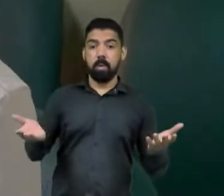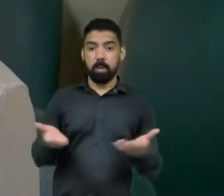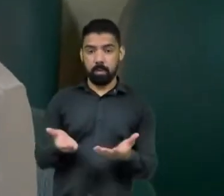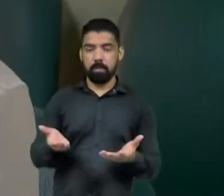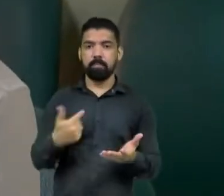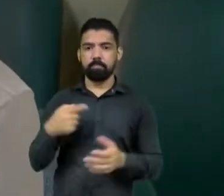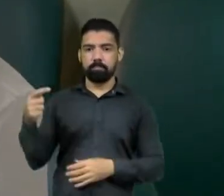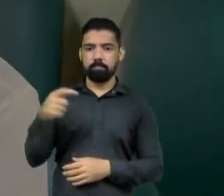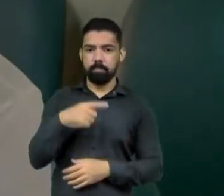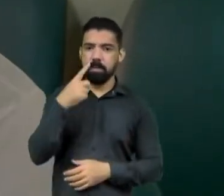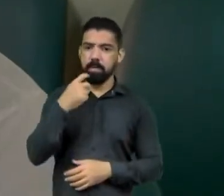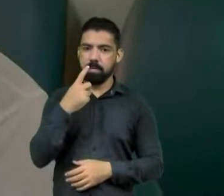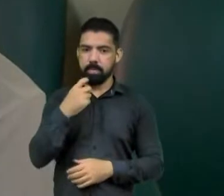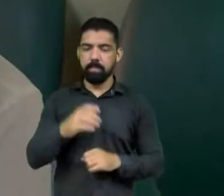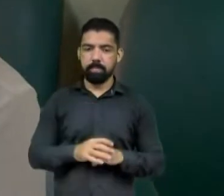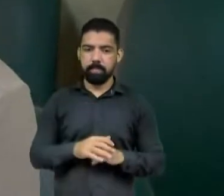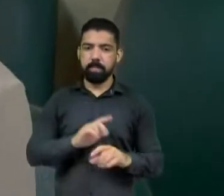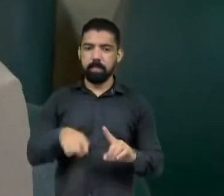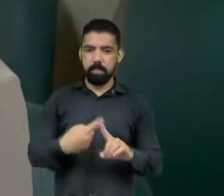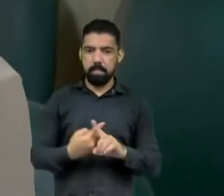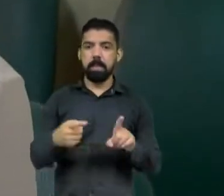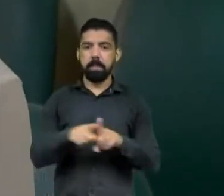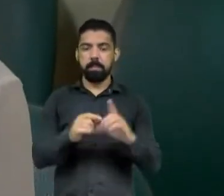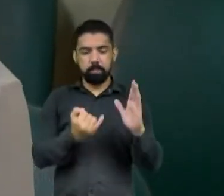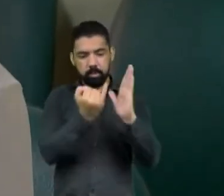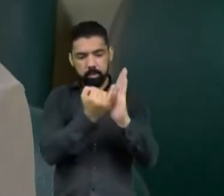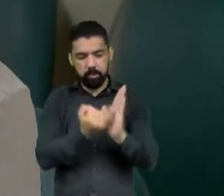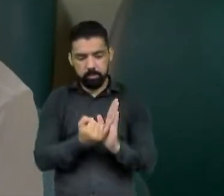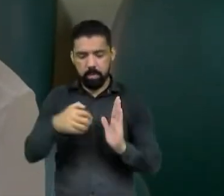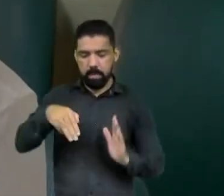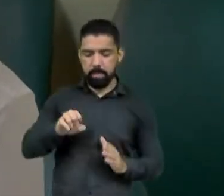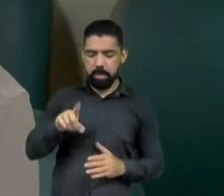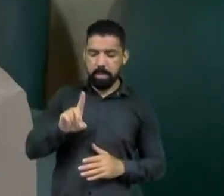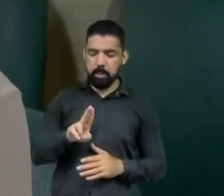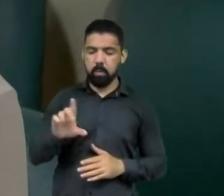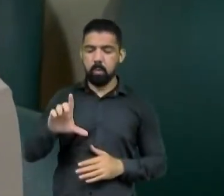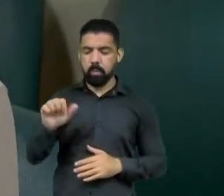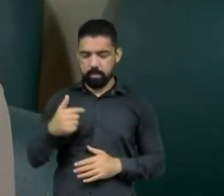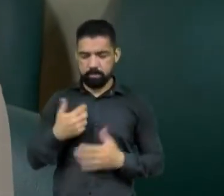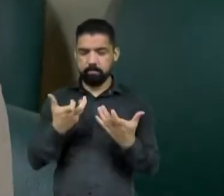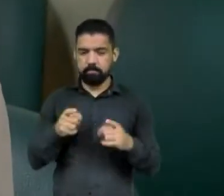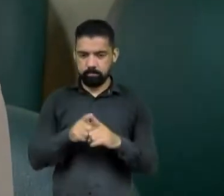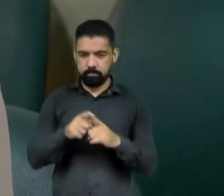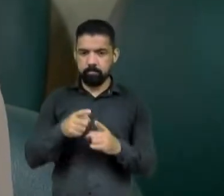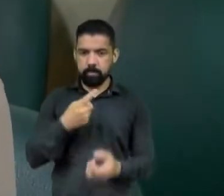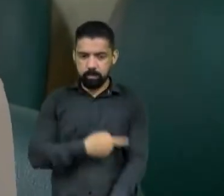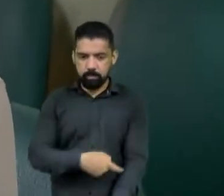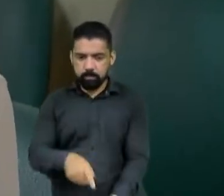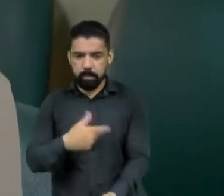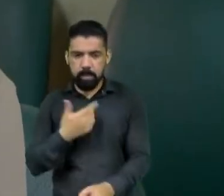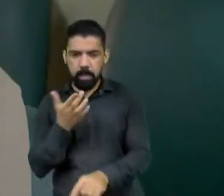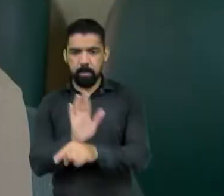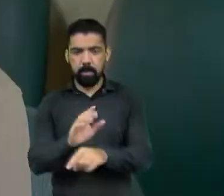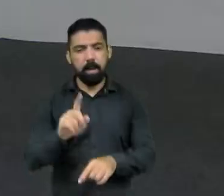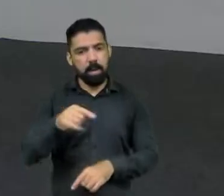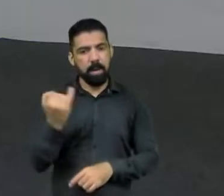também me inscrevi para a doação de medula óssea. Eu acho bem importante se pensar no próximo, fazer o